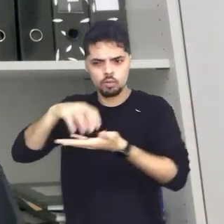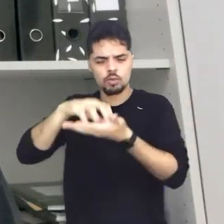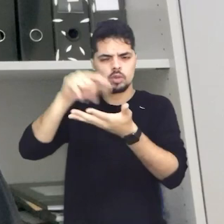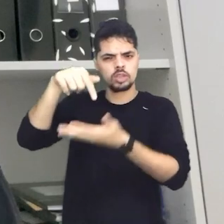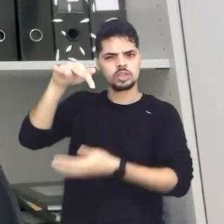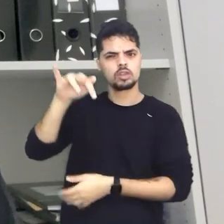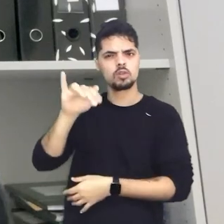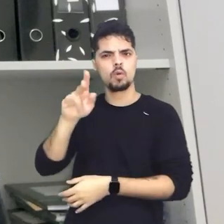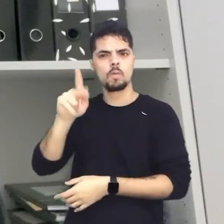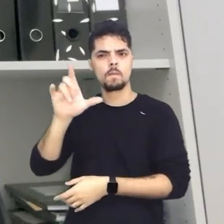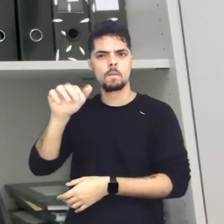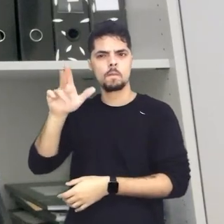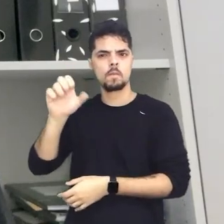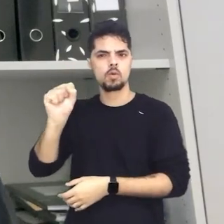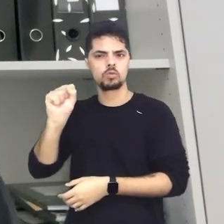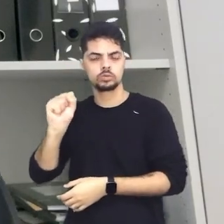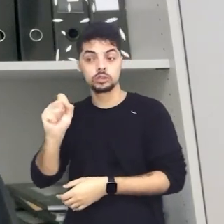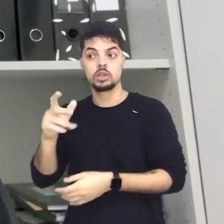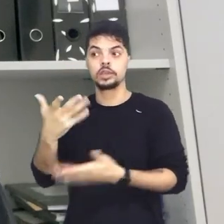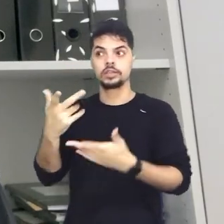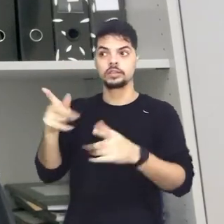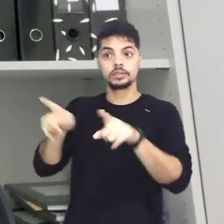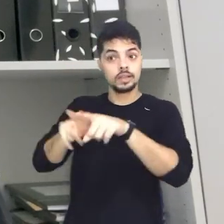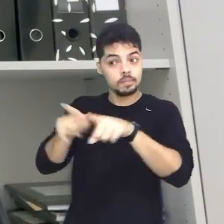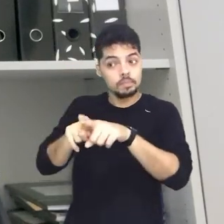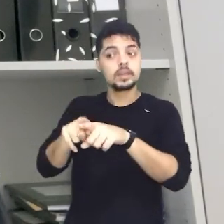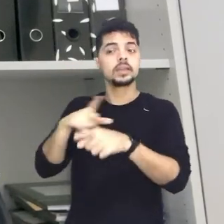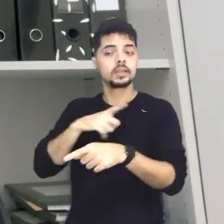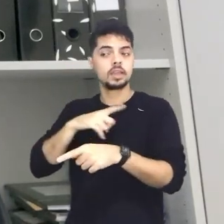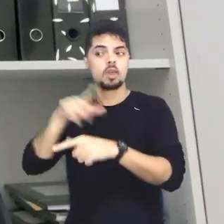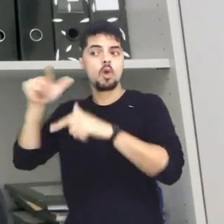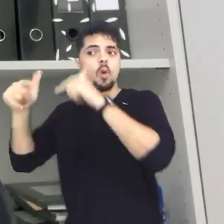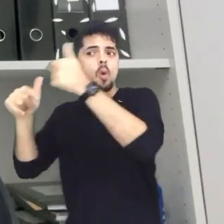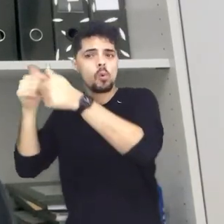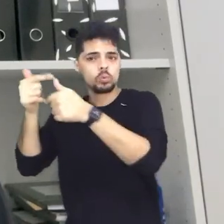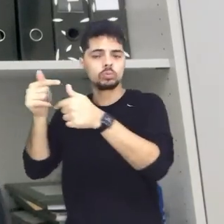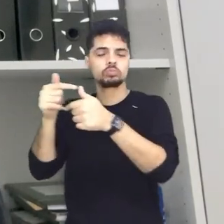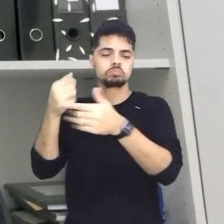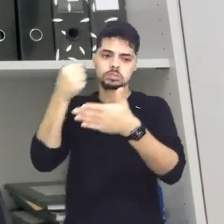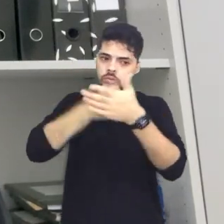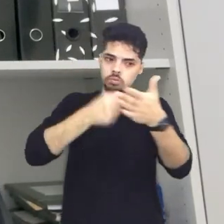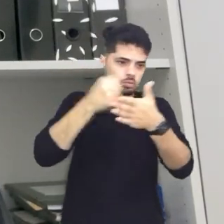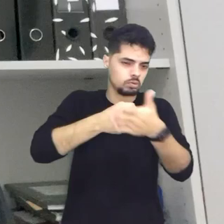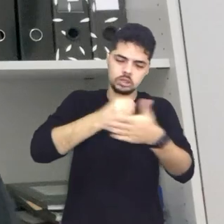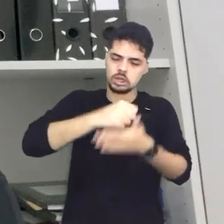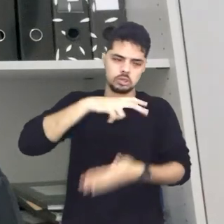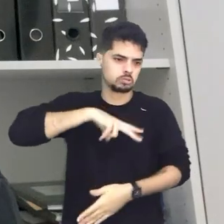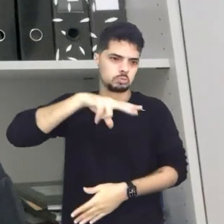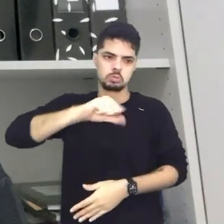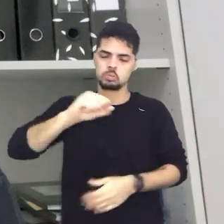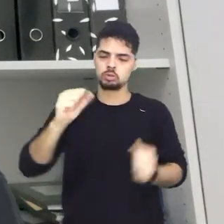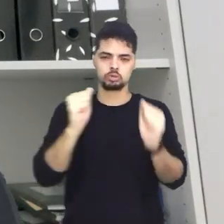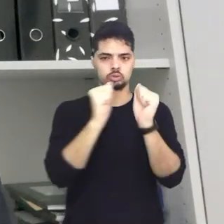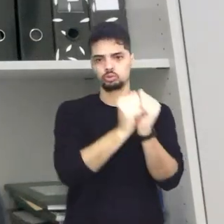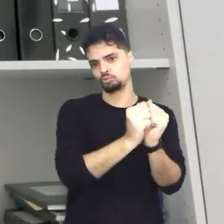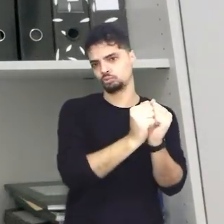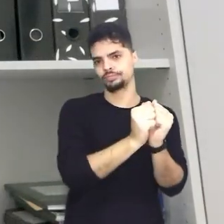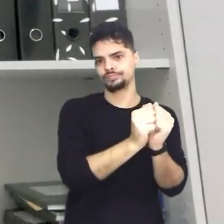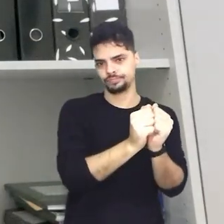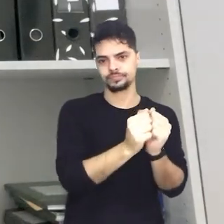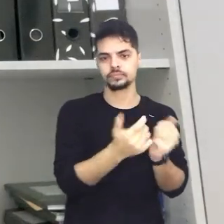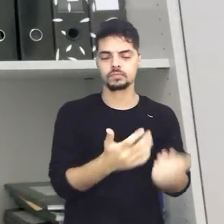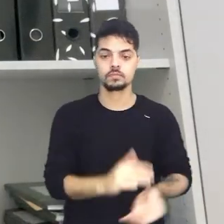acabar fugindo para os quilombos, e ainda tiveram aqueles que lutaram do lado dos portugueses. Ou